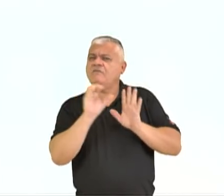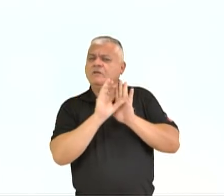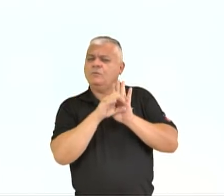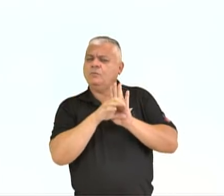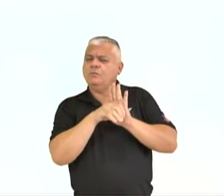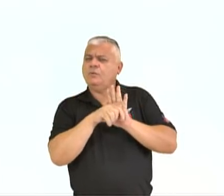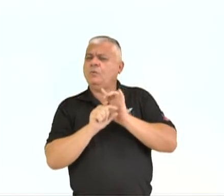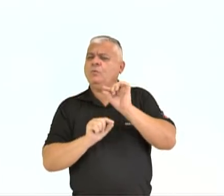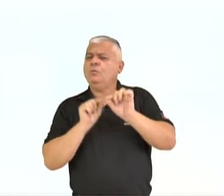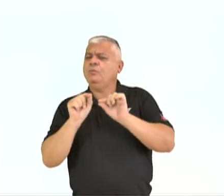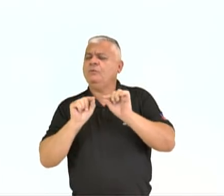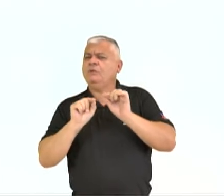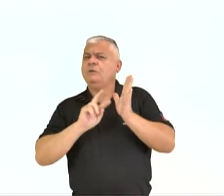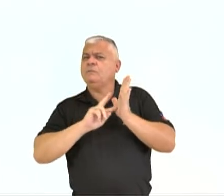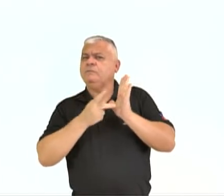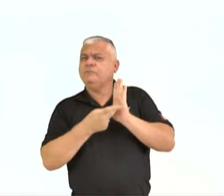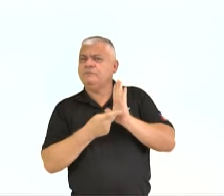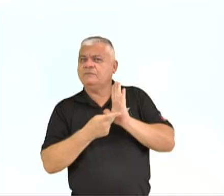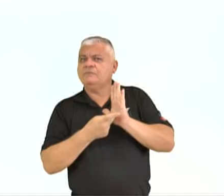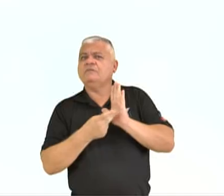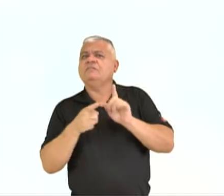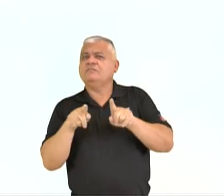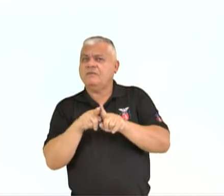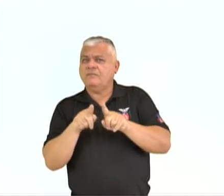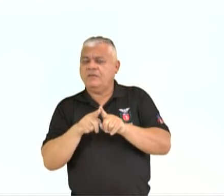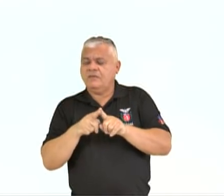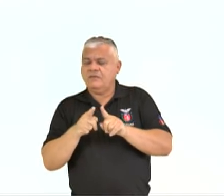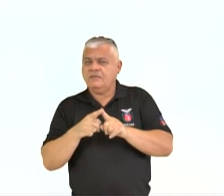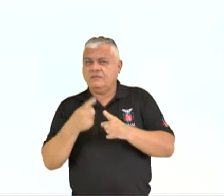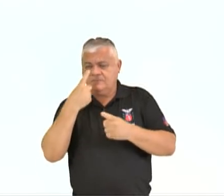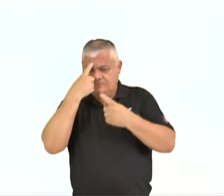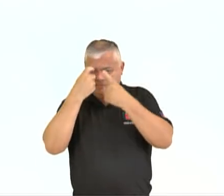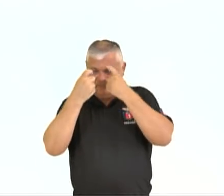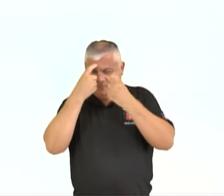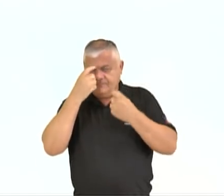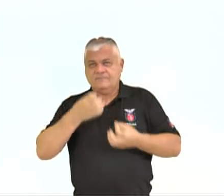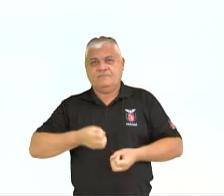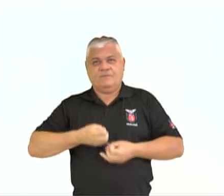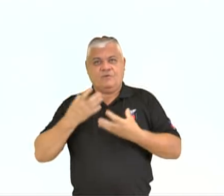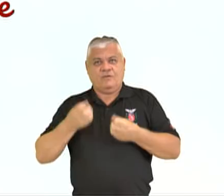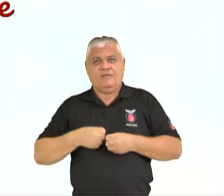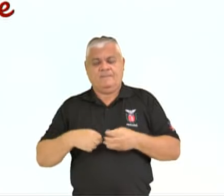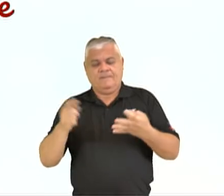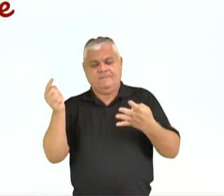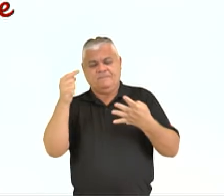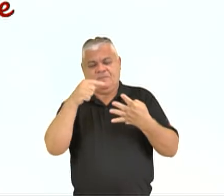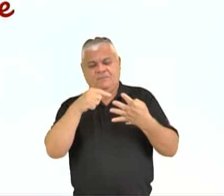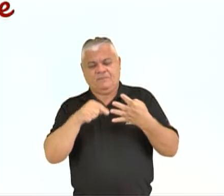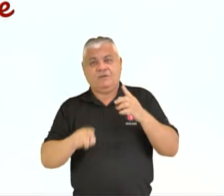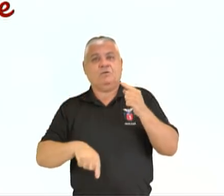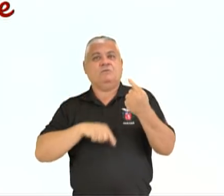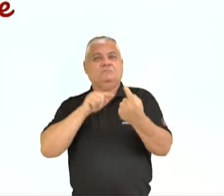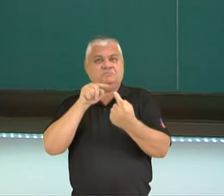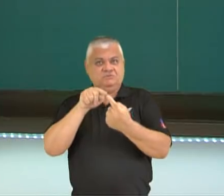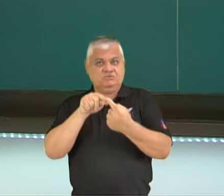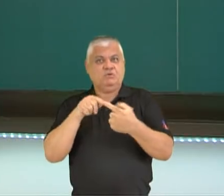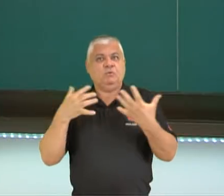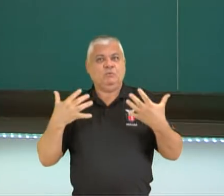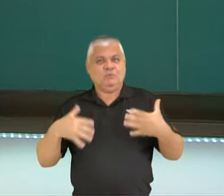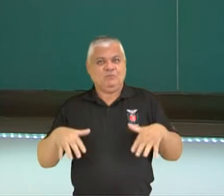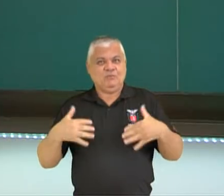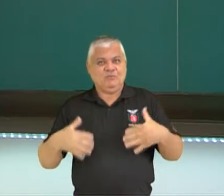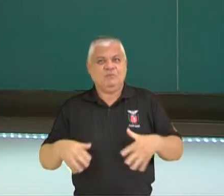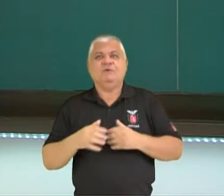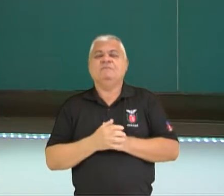criar um pequeno poema olha quantos objetivos nós temos aí para a aula de hoje até vamos